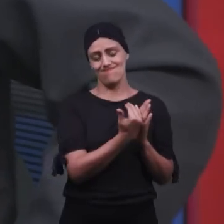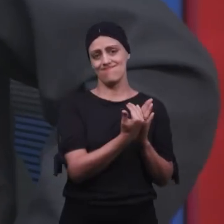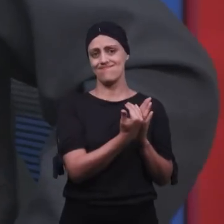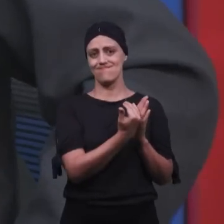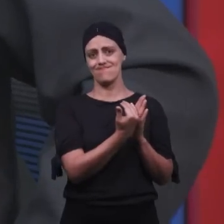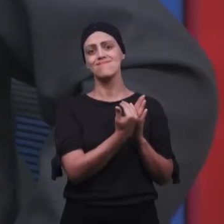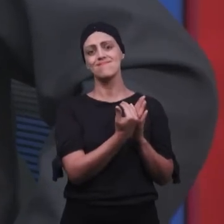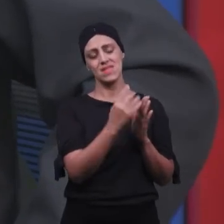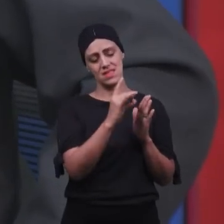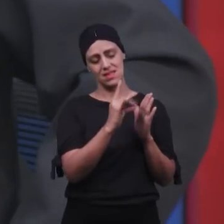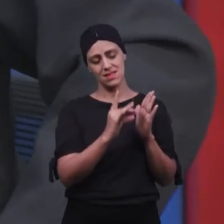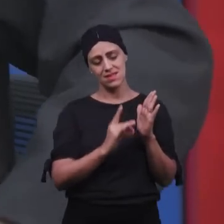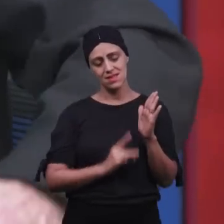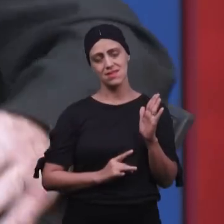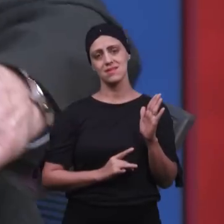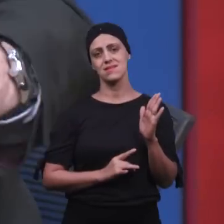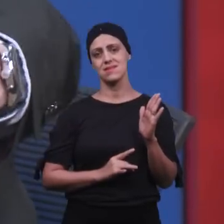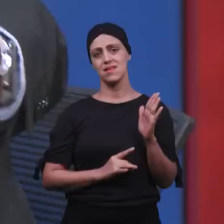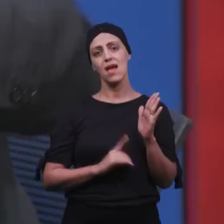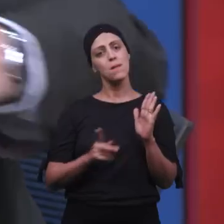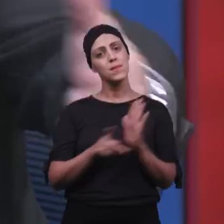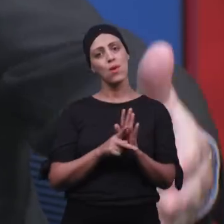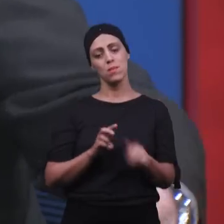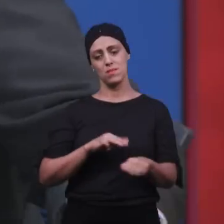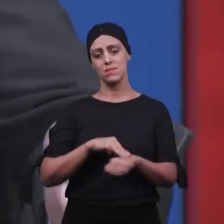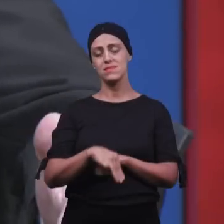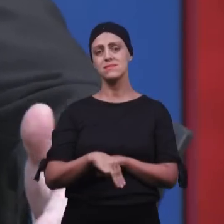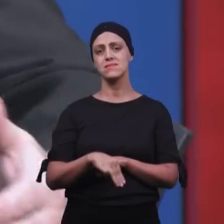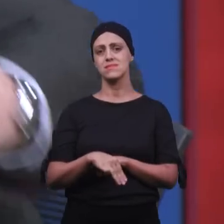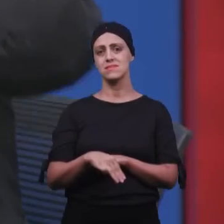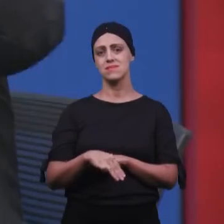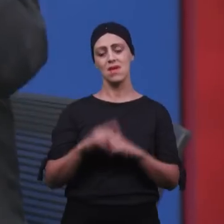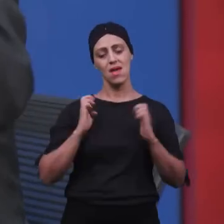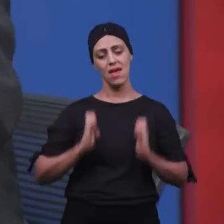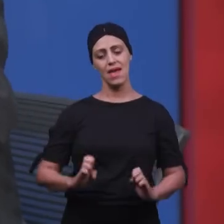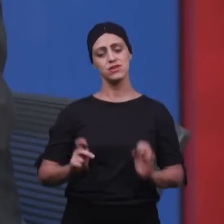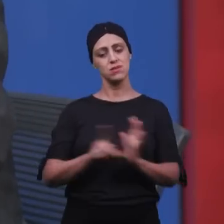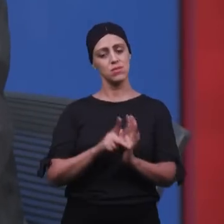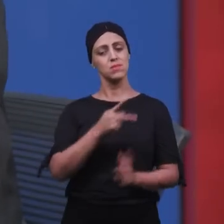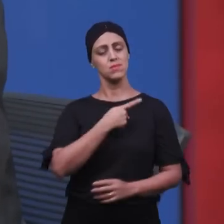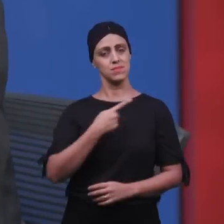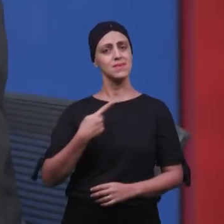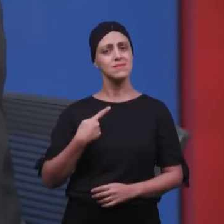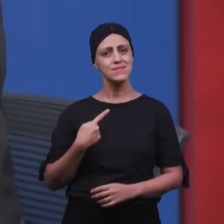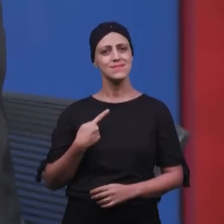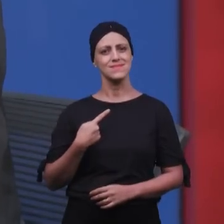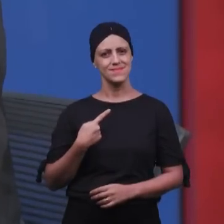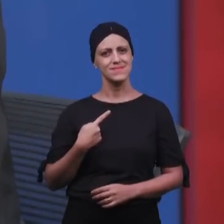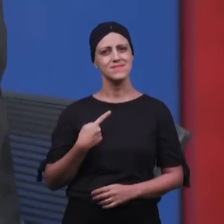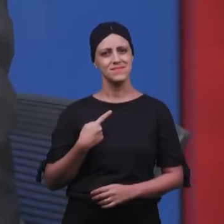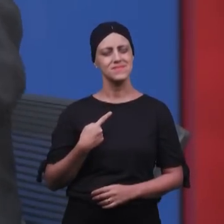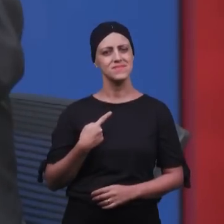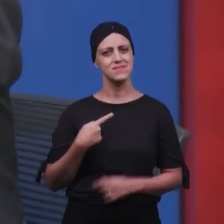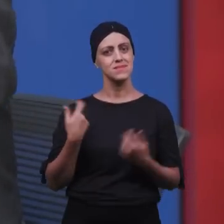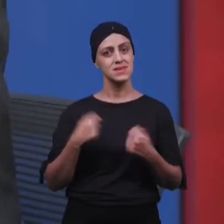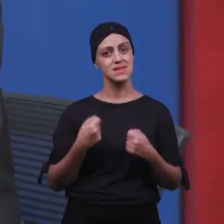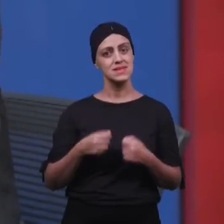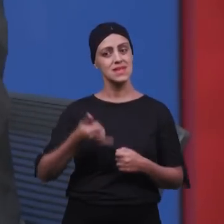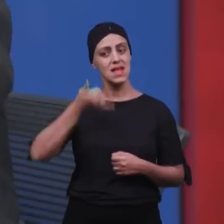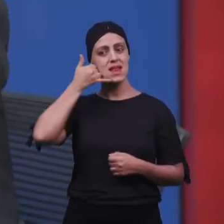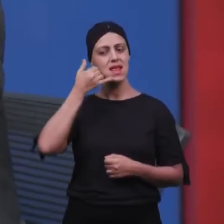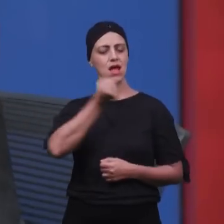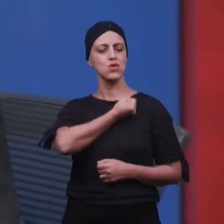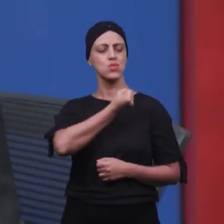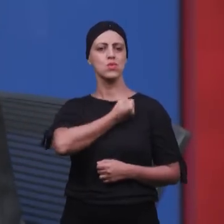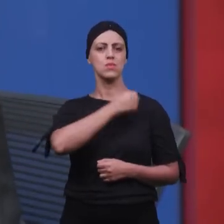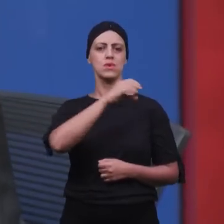ministerial. Sem dúvida. Né? E, então, ninguém vai se negar a atender, mas dentro do 0800. Exatamente. Né? E os pastores vão estar ali,